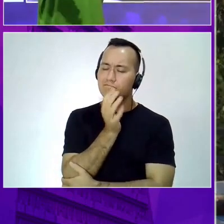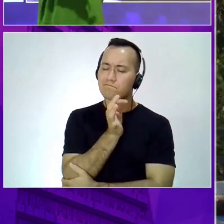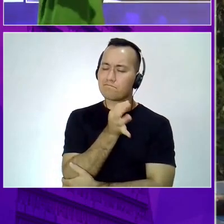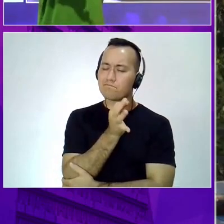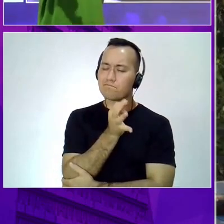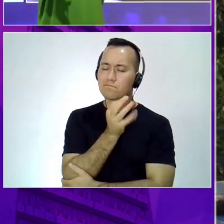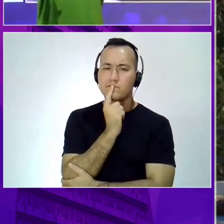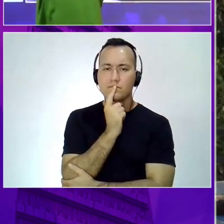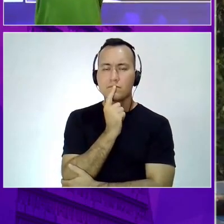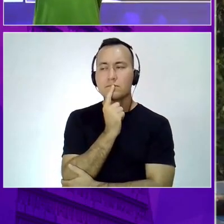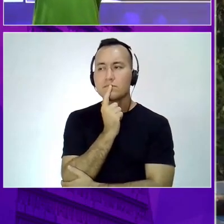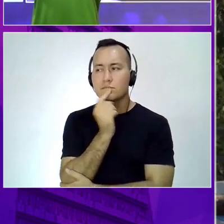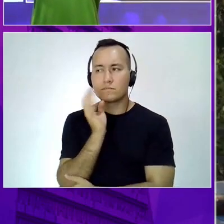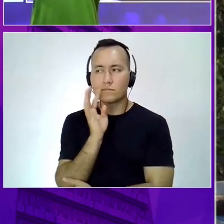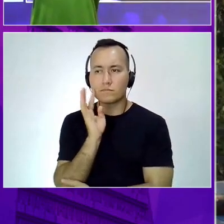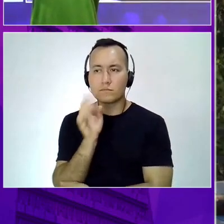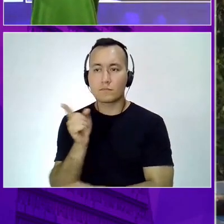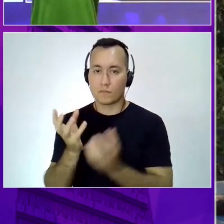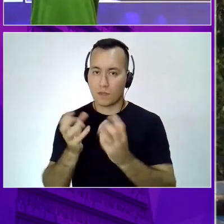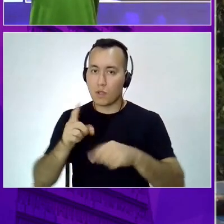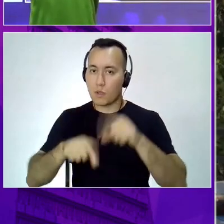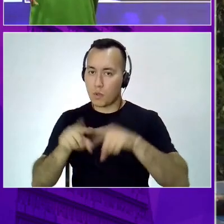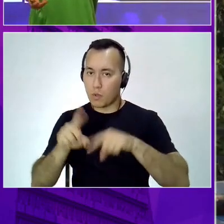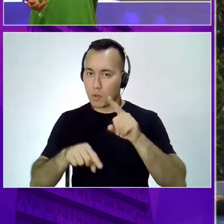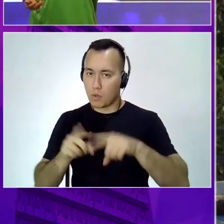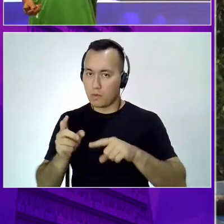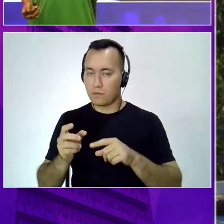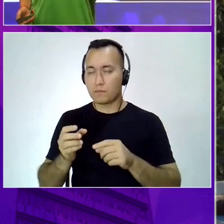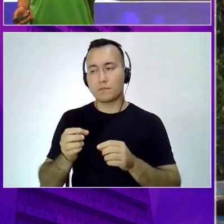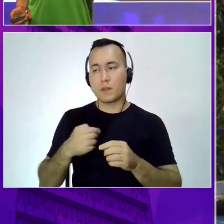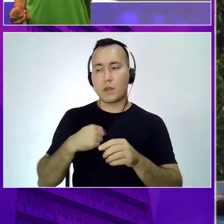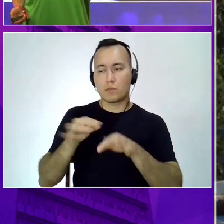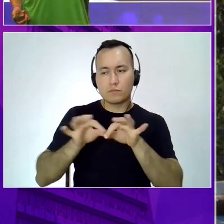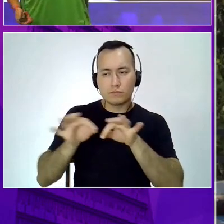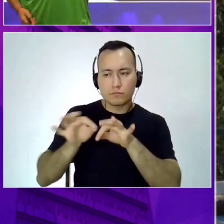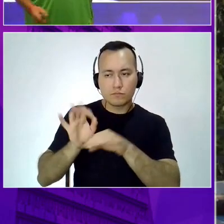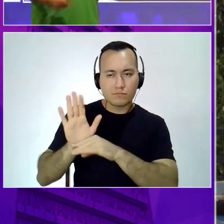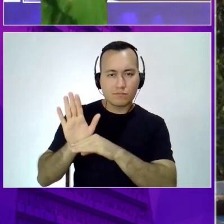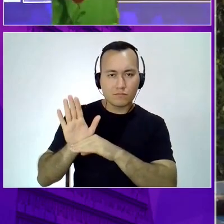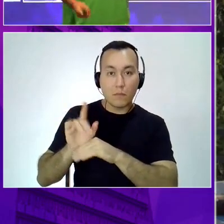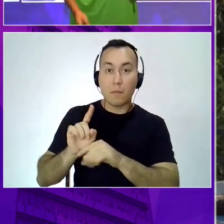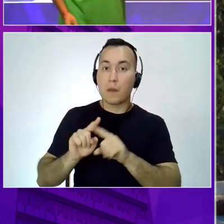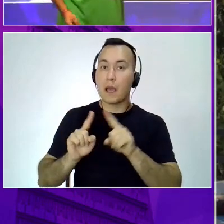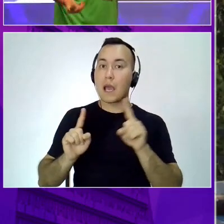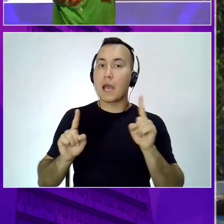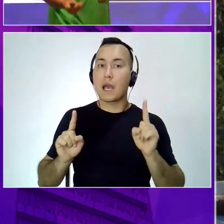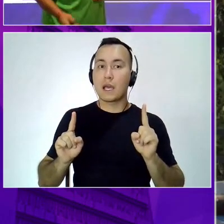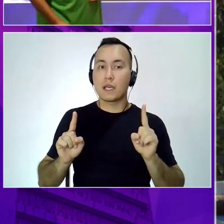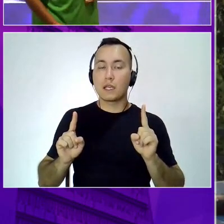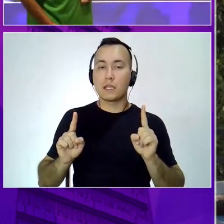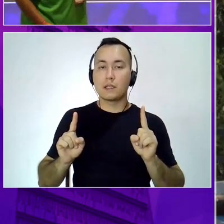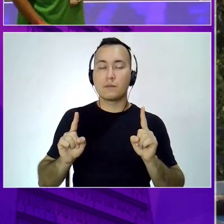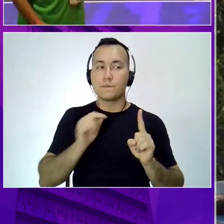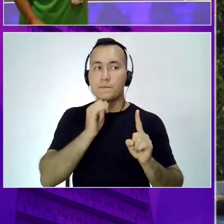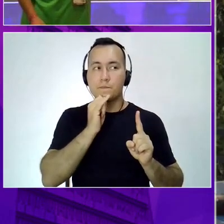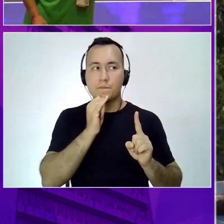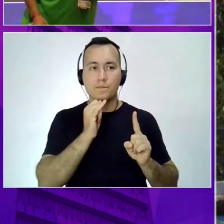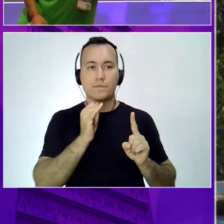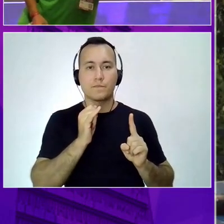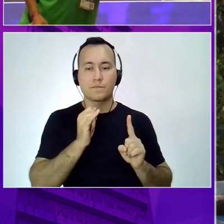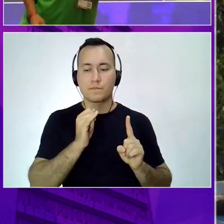mandaram embora 3 vezes em 9 meses. E aí eu percebi que não era que a minha ex-mulher falou assim, então